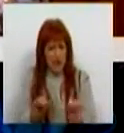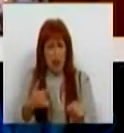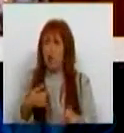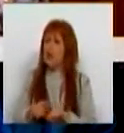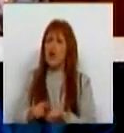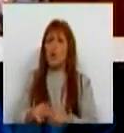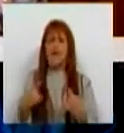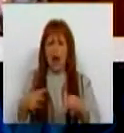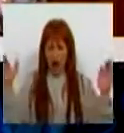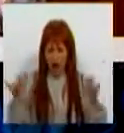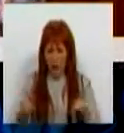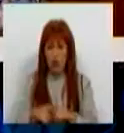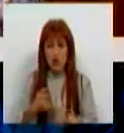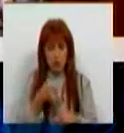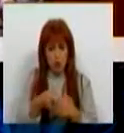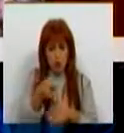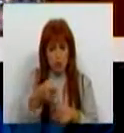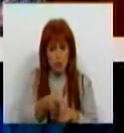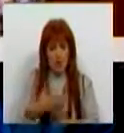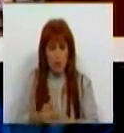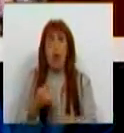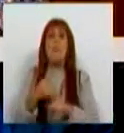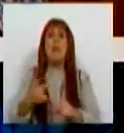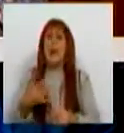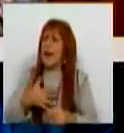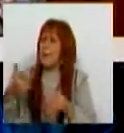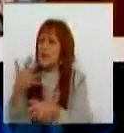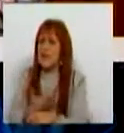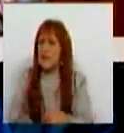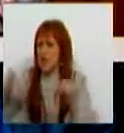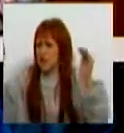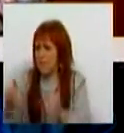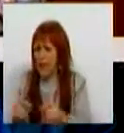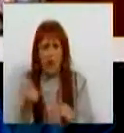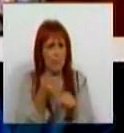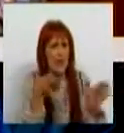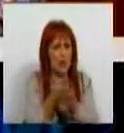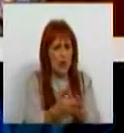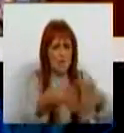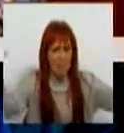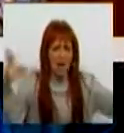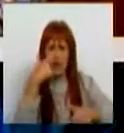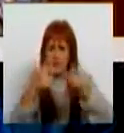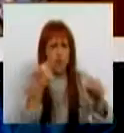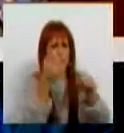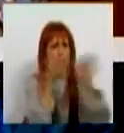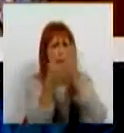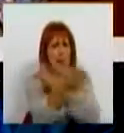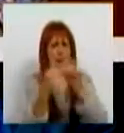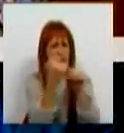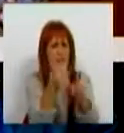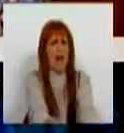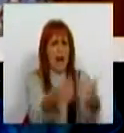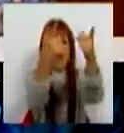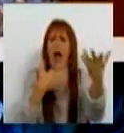queremos que haja uma diminuição com o subsídio de desemprego, porque queremos que haja menos desempregados e mais emprego e mais pessoas empregadas e a